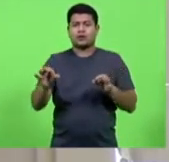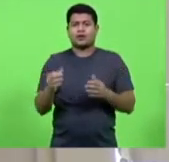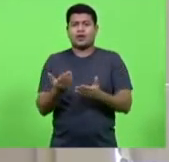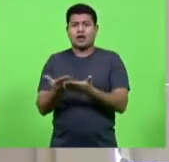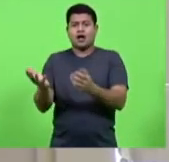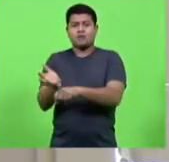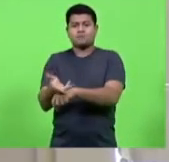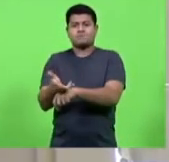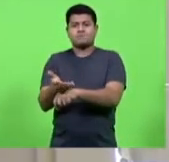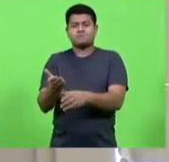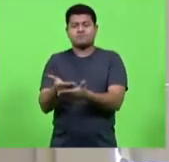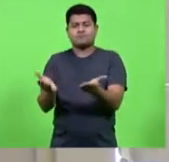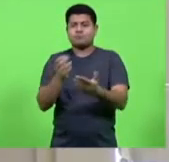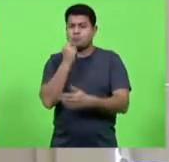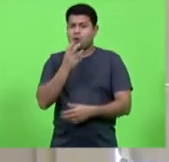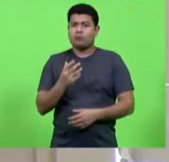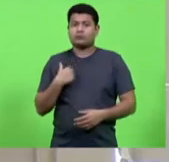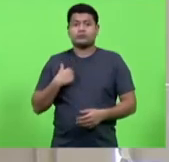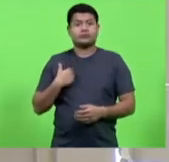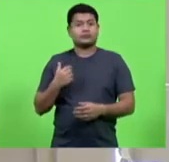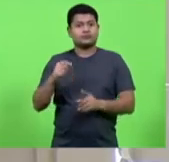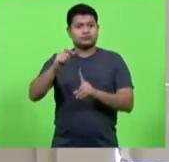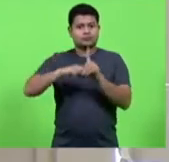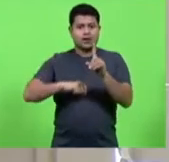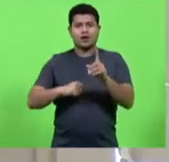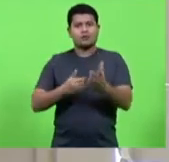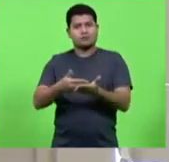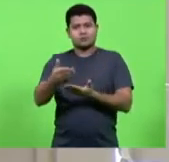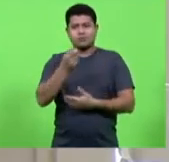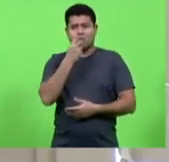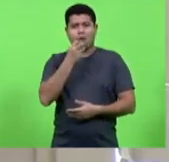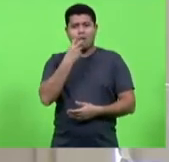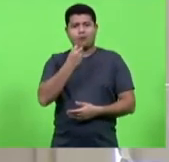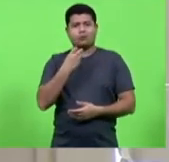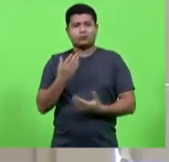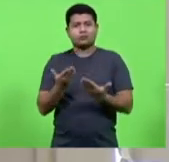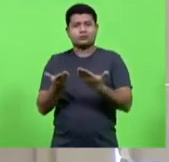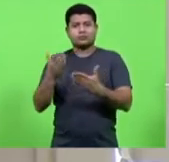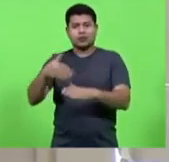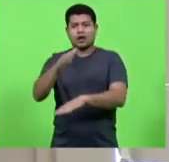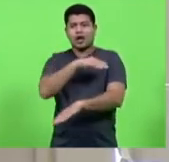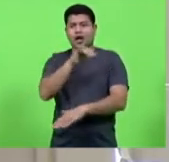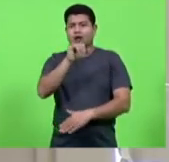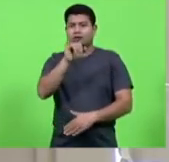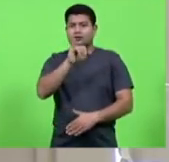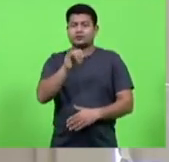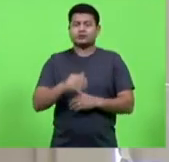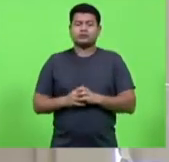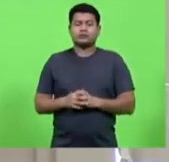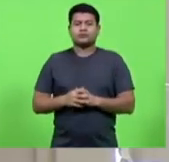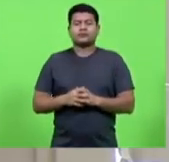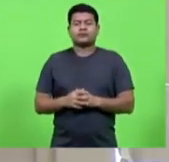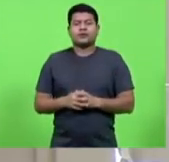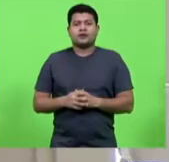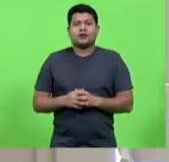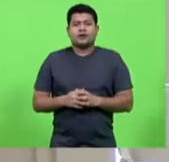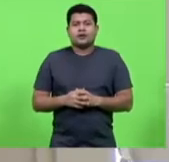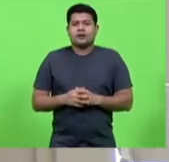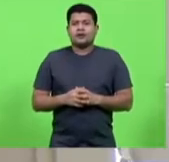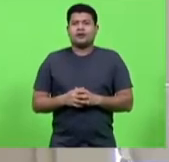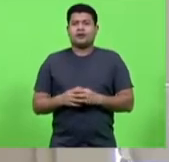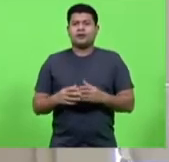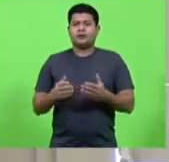de junho começou de forma fantástica para o Vale do Itajaí. Além de colocarmos recurso